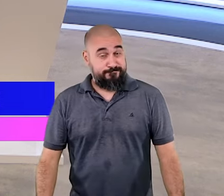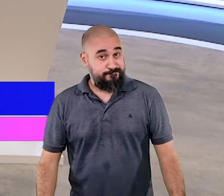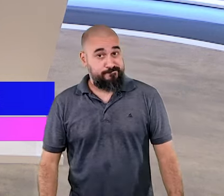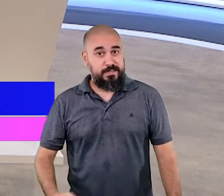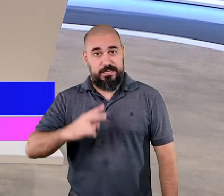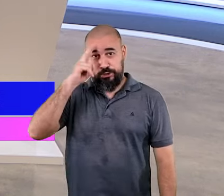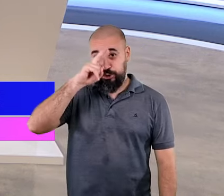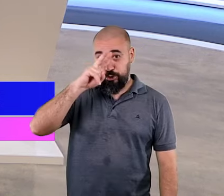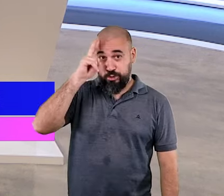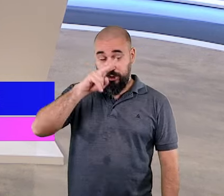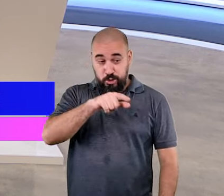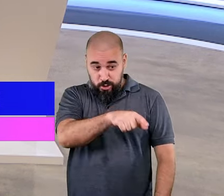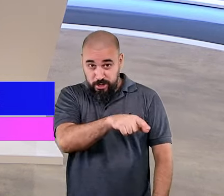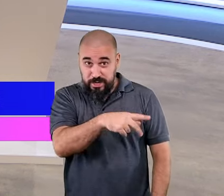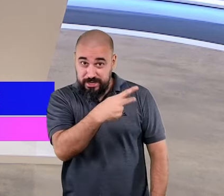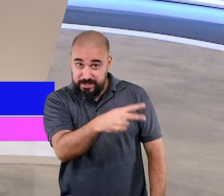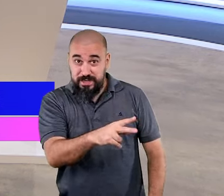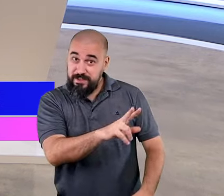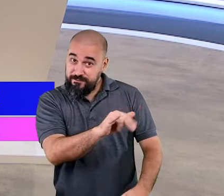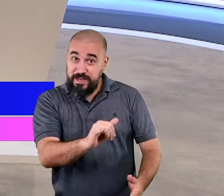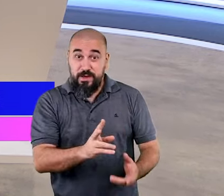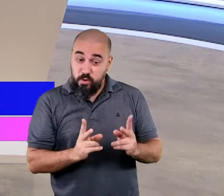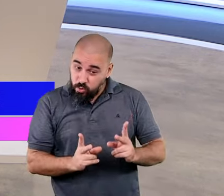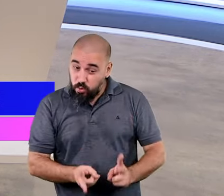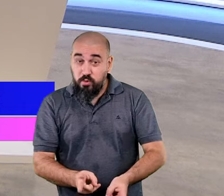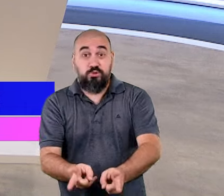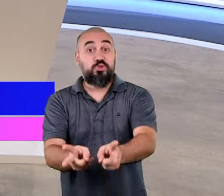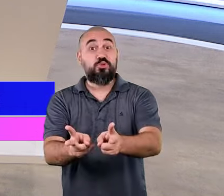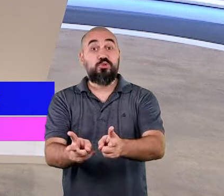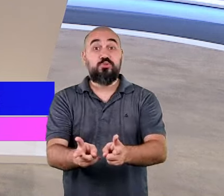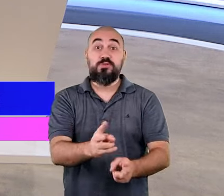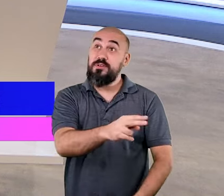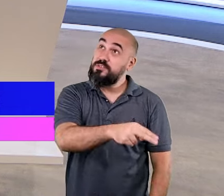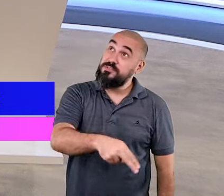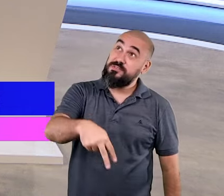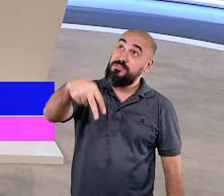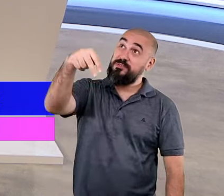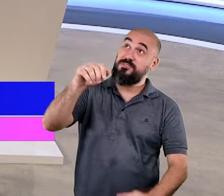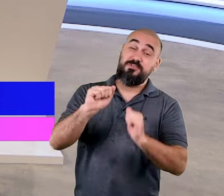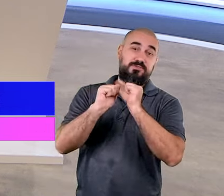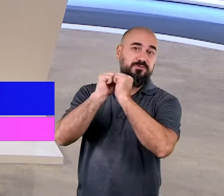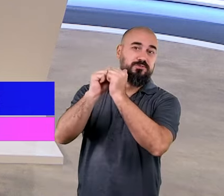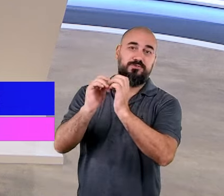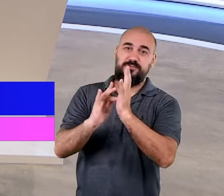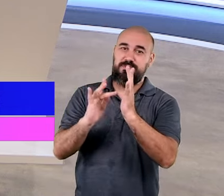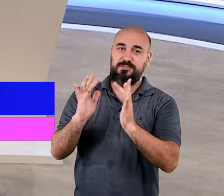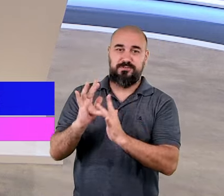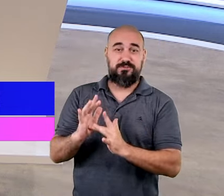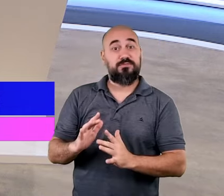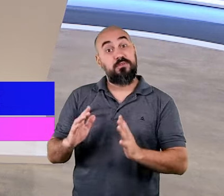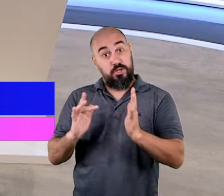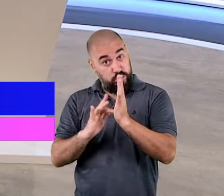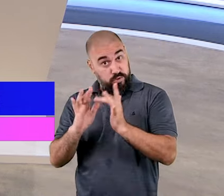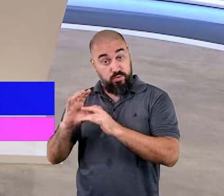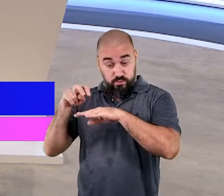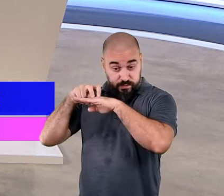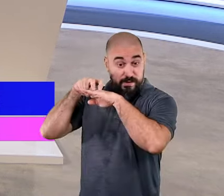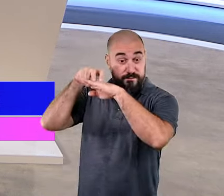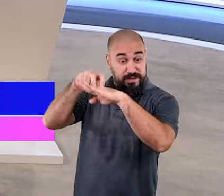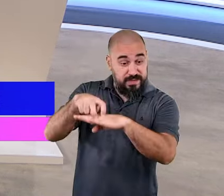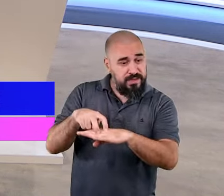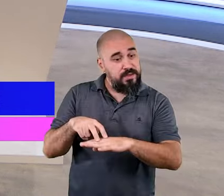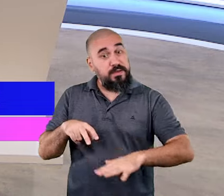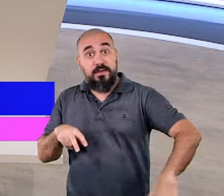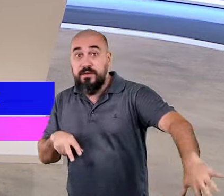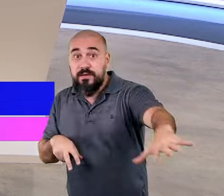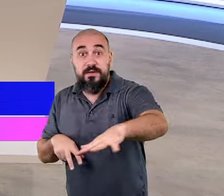que continuará do lado de Deus, do lado do Senhor. Jesus vem, os mortos ressuscitam, vão para o céu